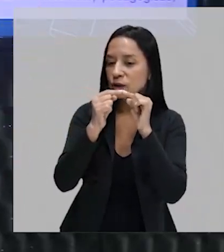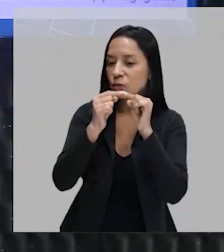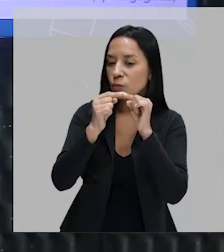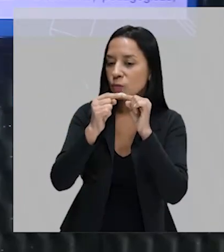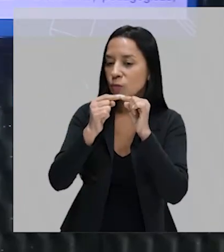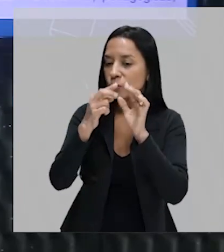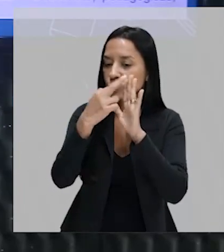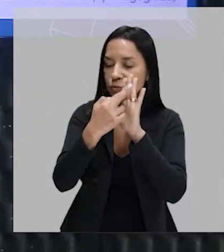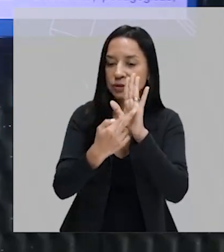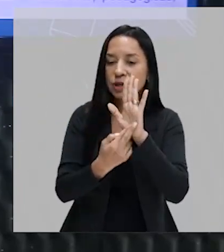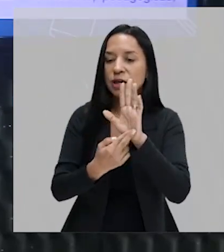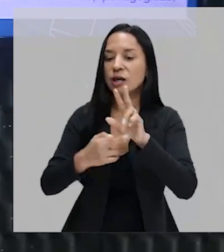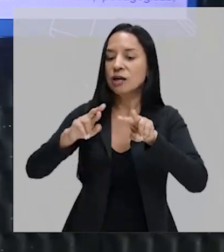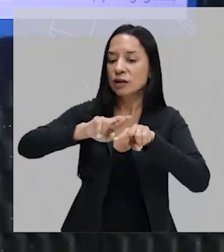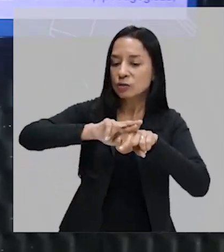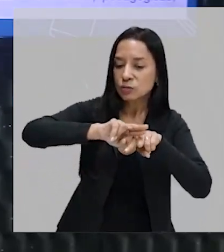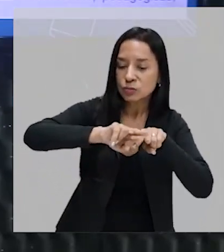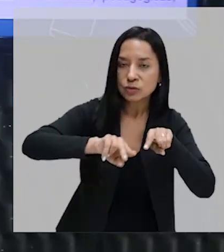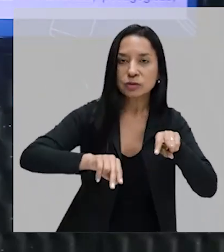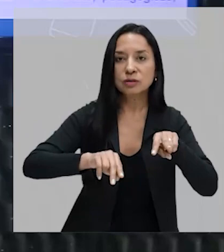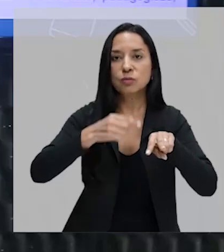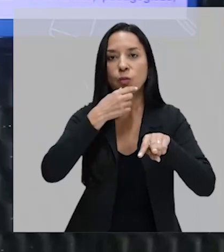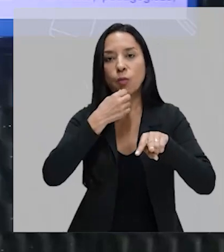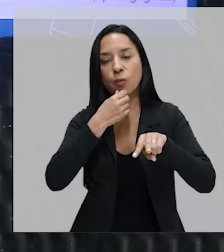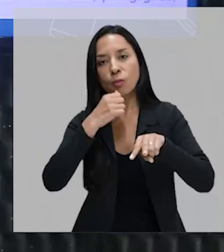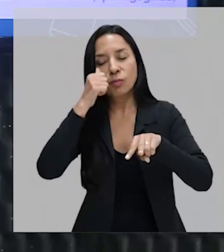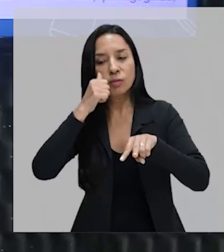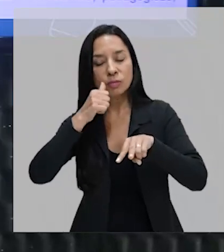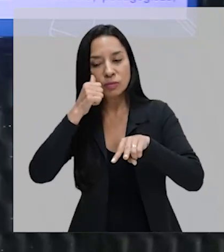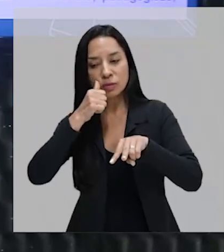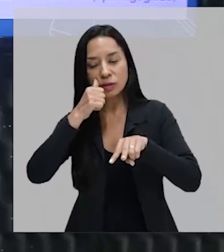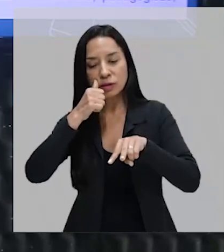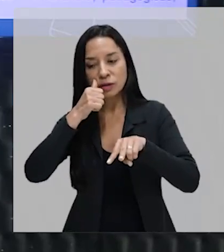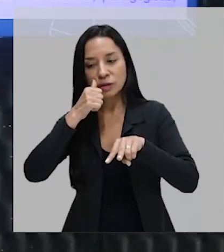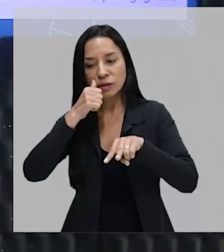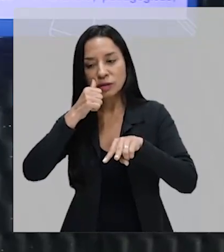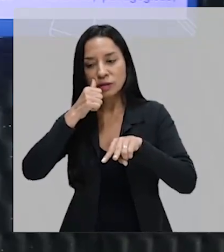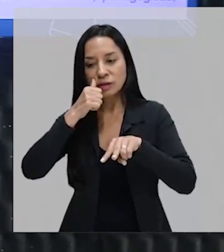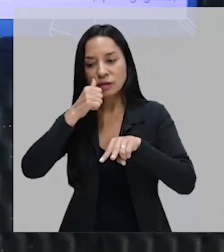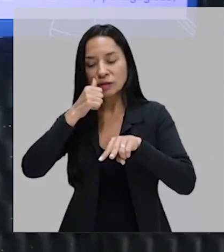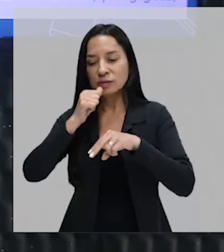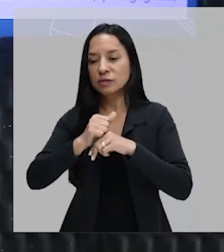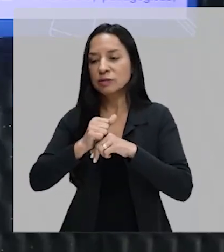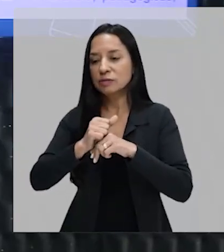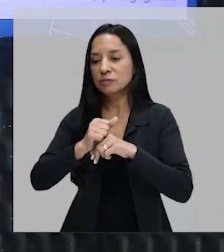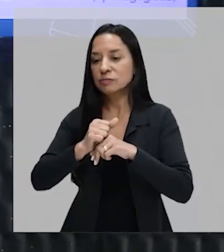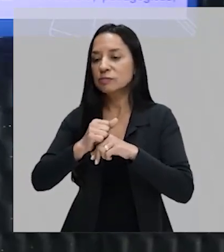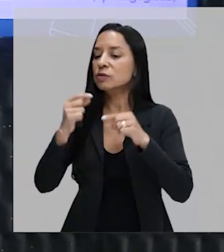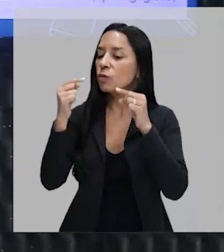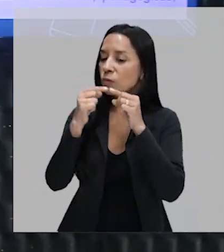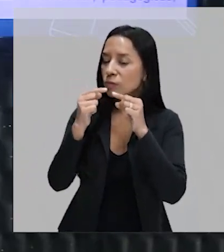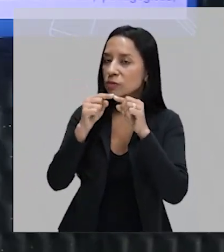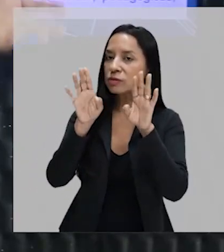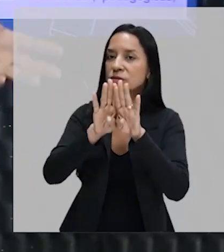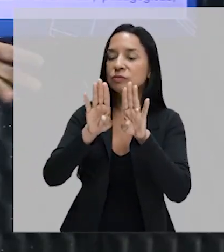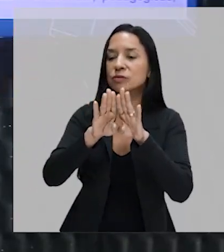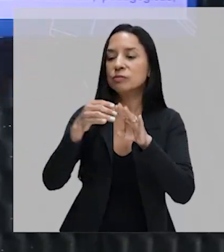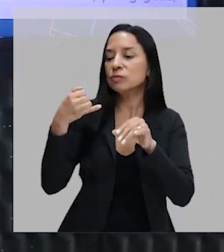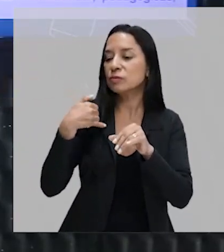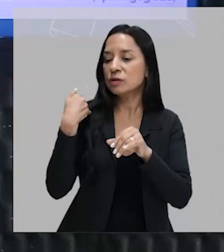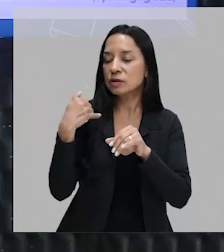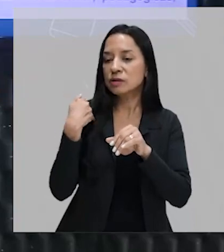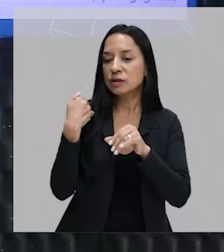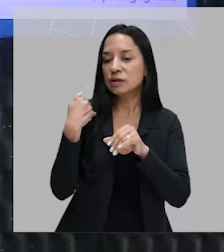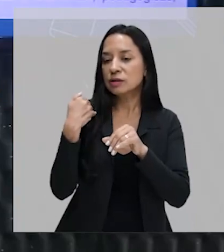e o feminino, ou seja, o homem e a mulher. Era dividido conforme a faixa etária, os mais velhos dos